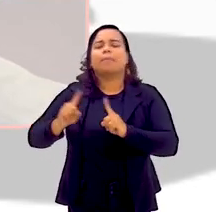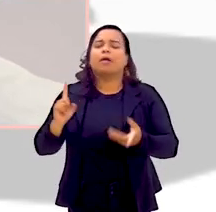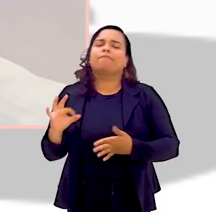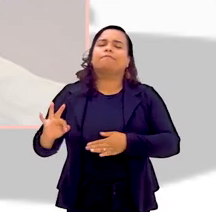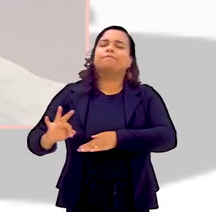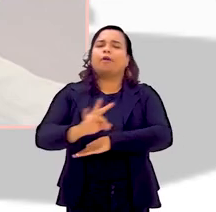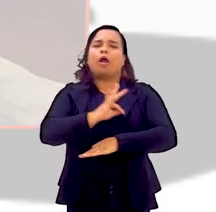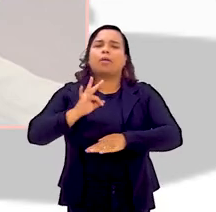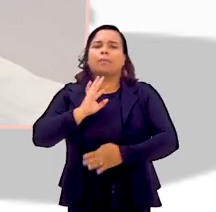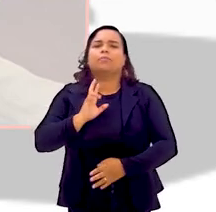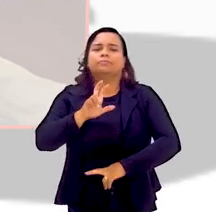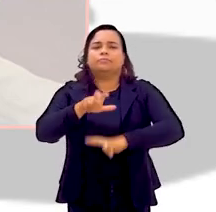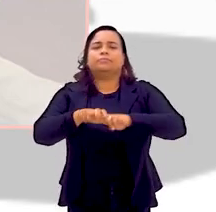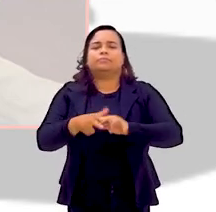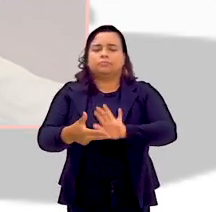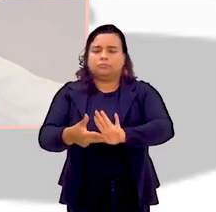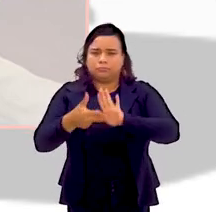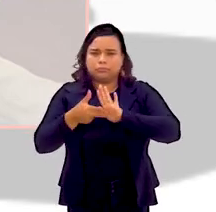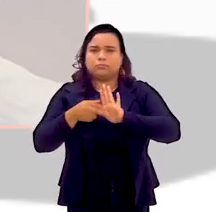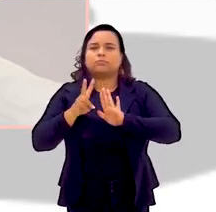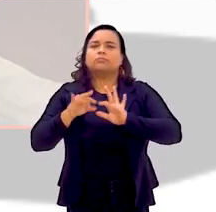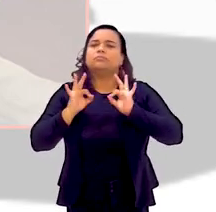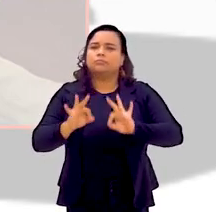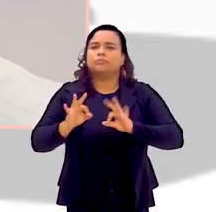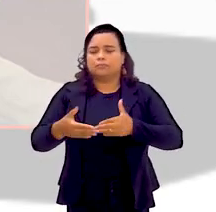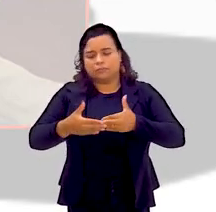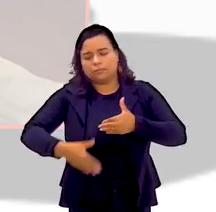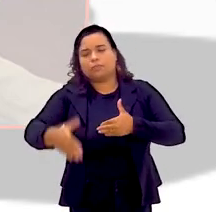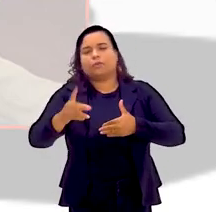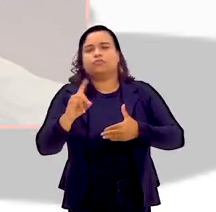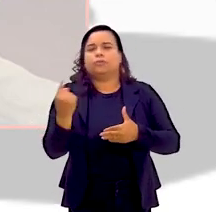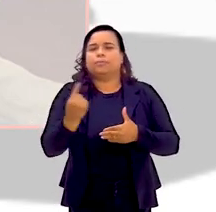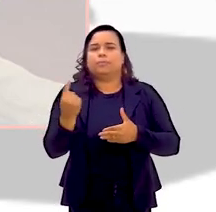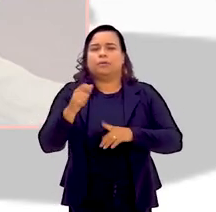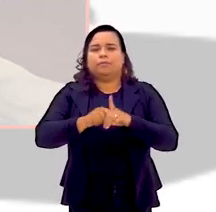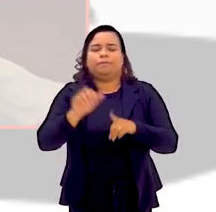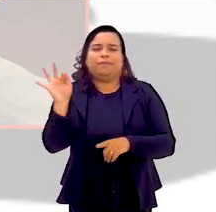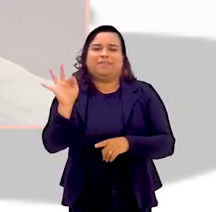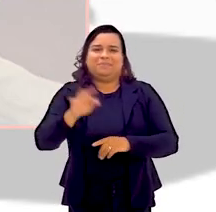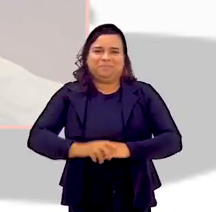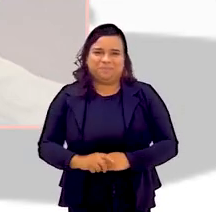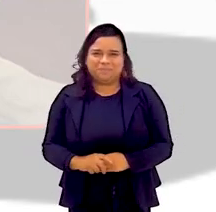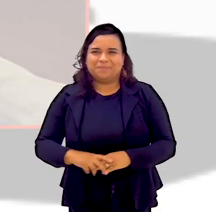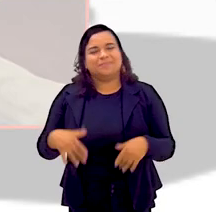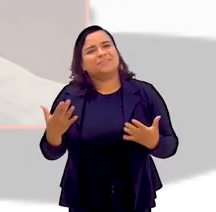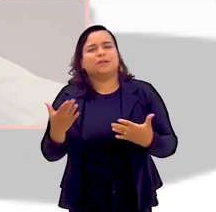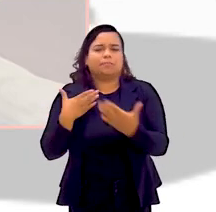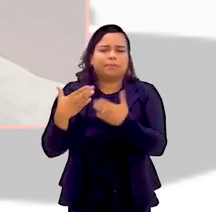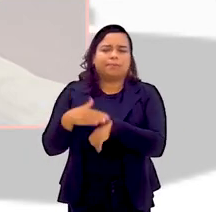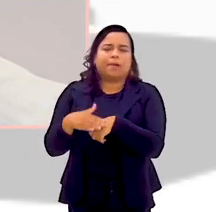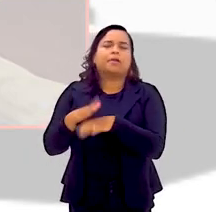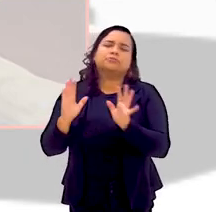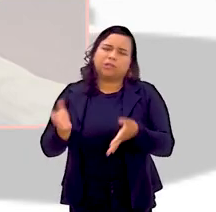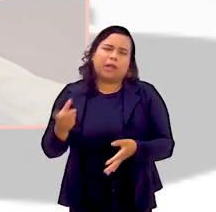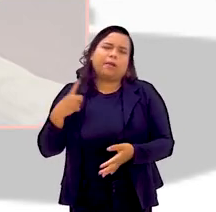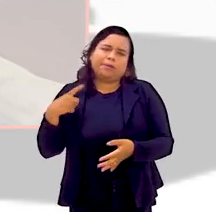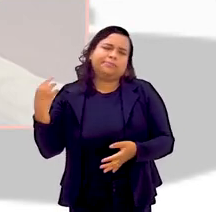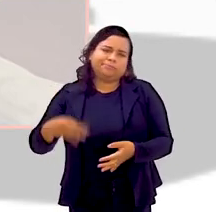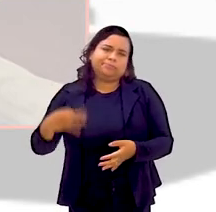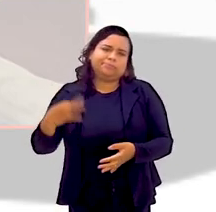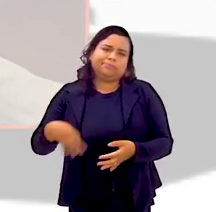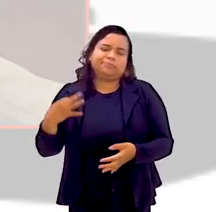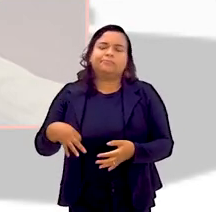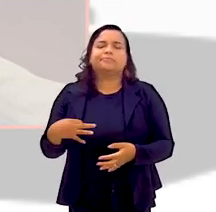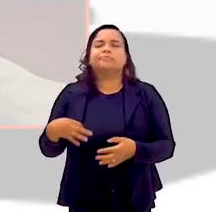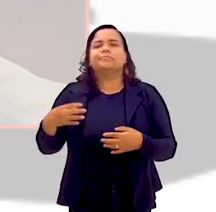muito, ele vai assumir de fato a partir de 1º de fevereiro. Já deve estar conversando, com certeza, está